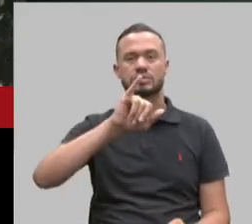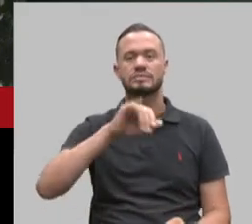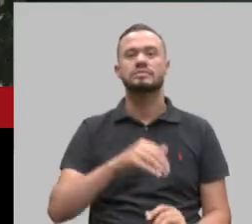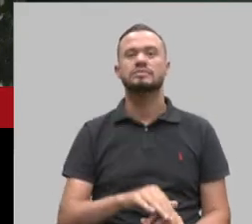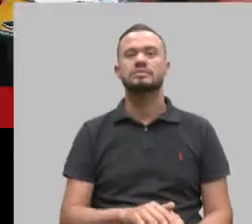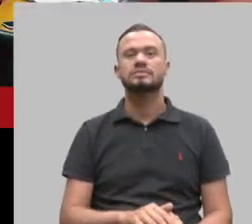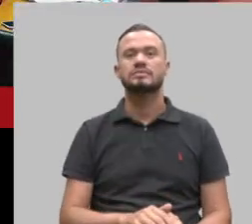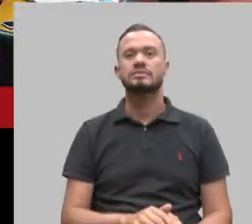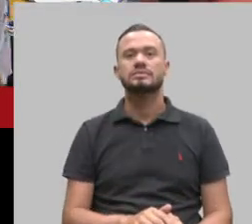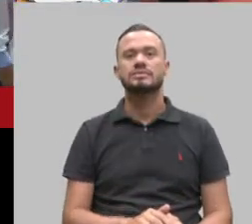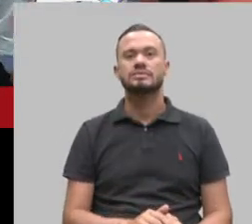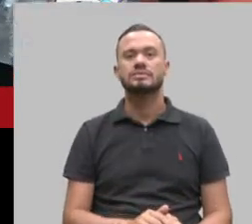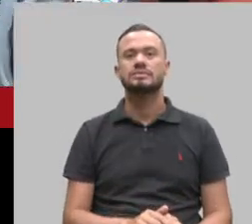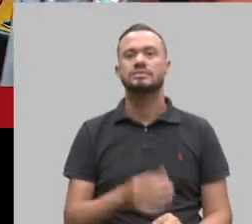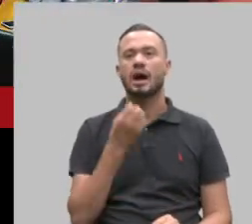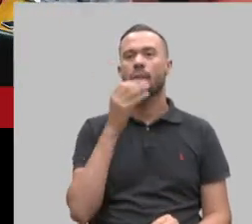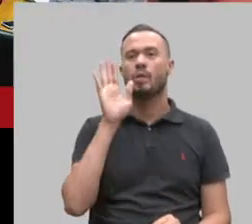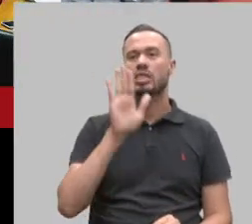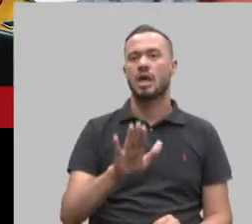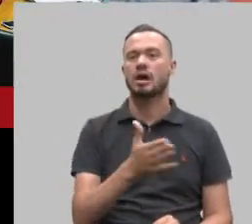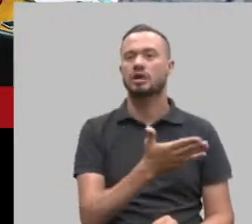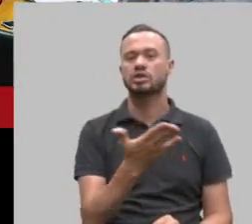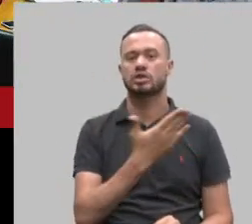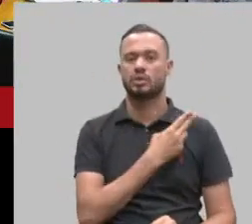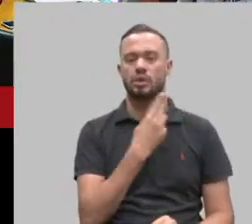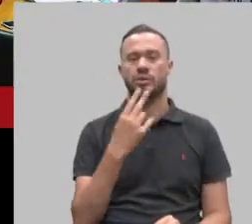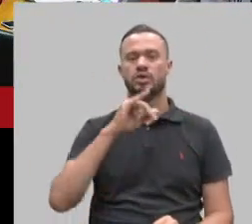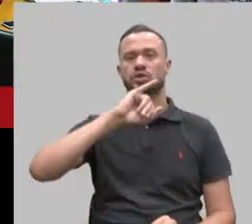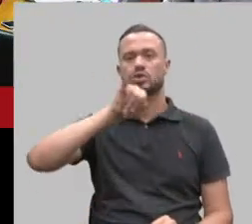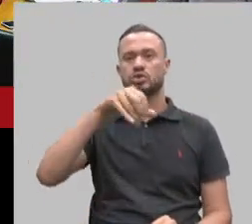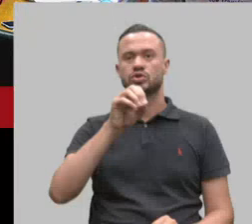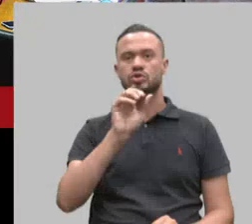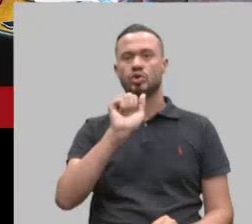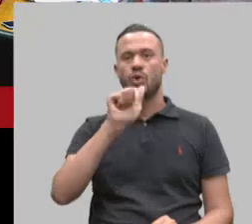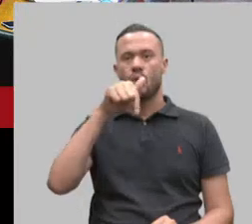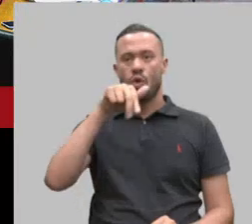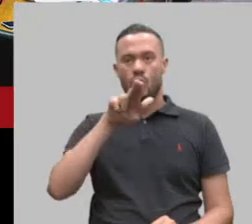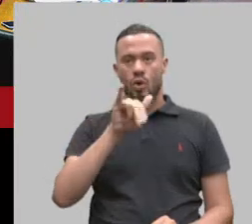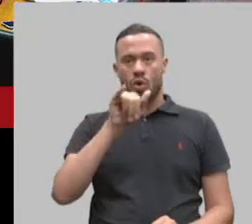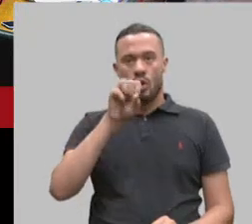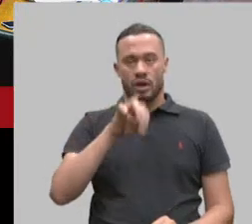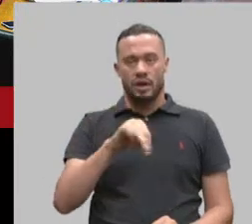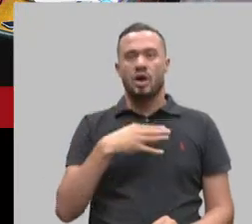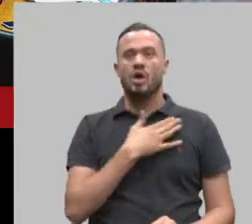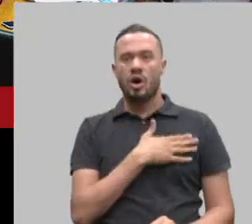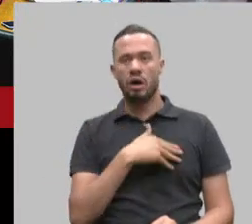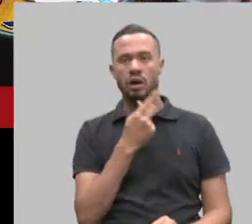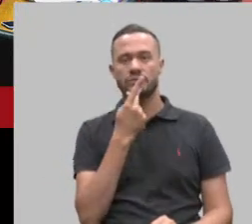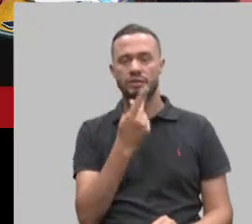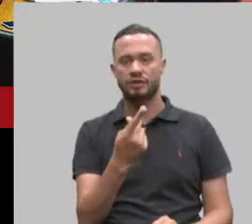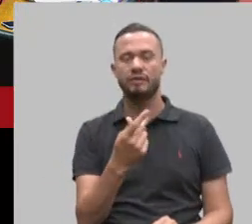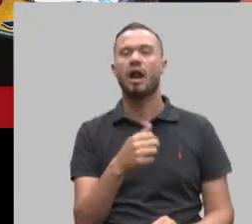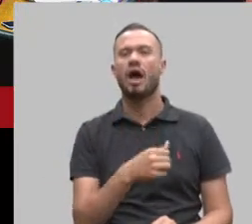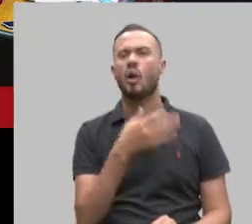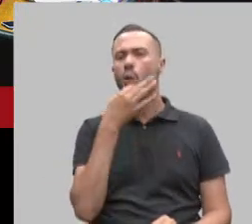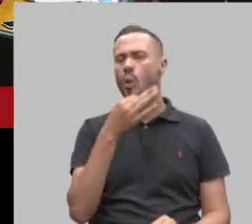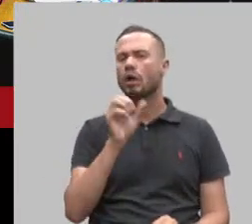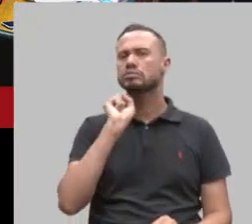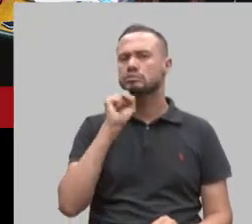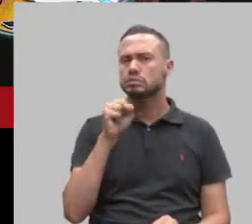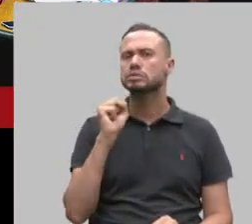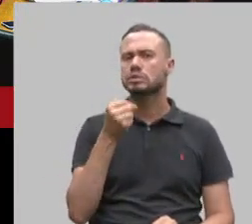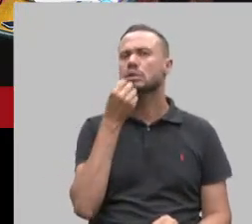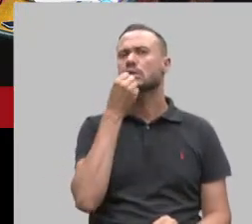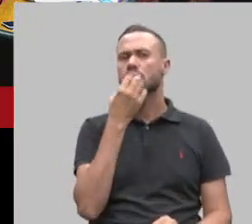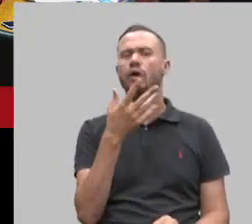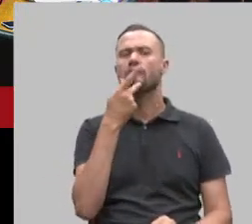Joaquim Boa tarde a todos eu sou o Joaquim de Três Pontas eh eu gostaria de dizer que eu acho sim interessante abordar temas de